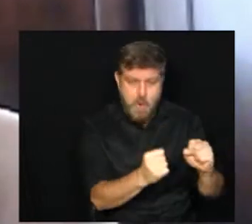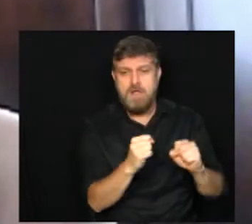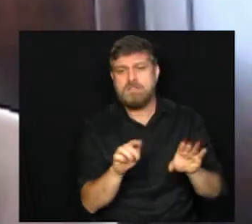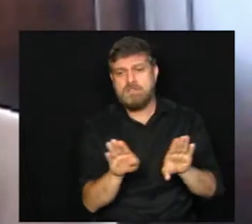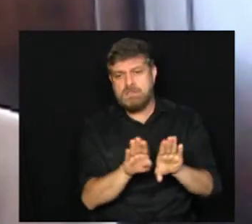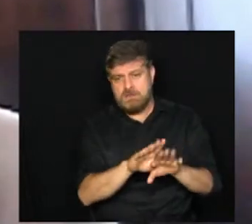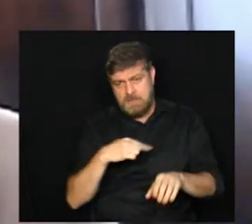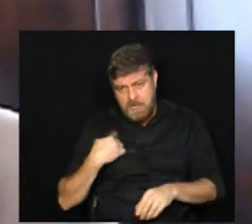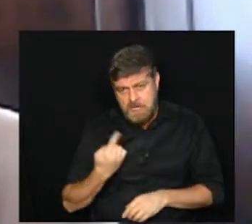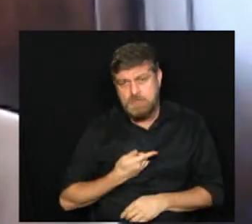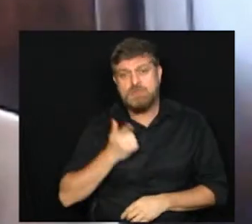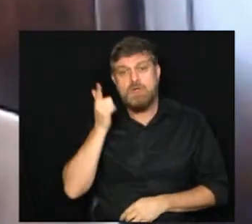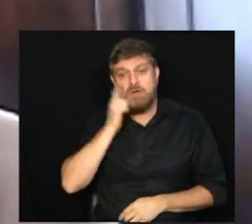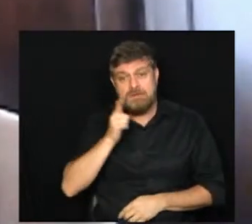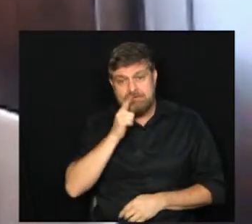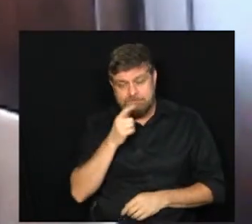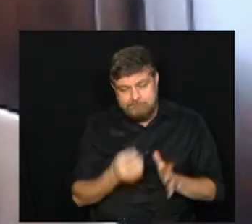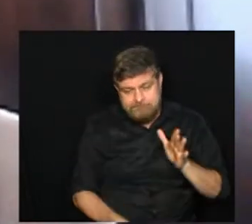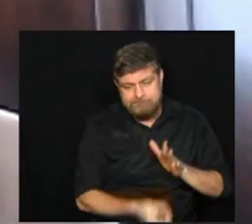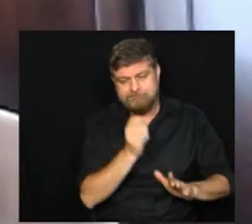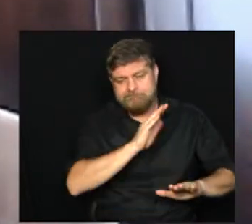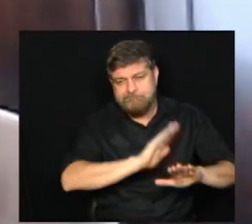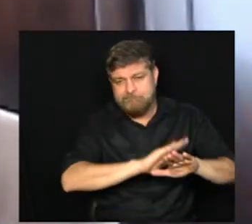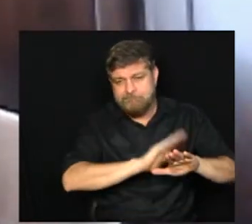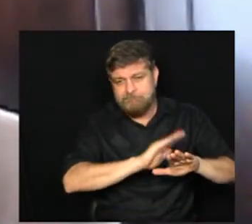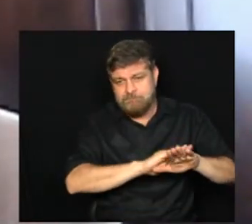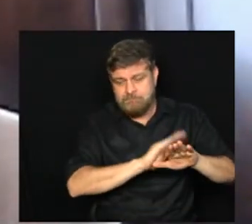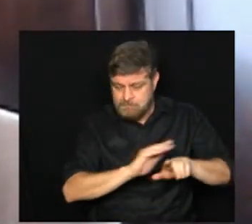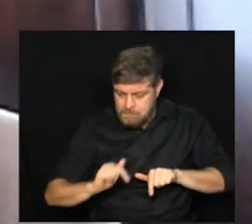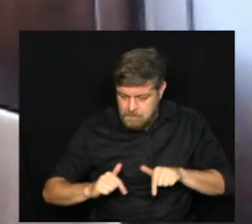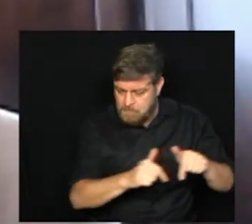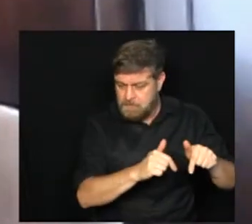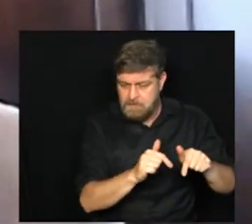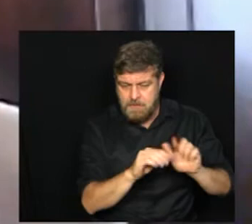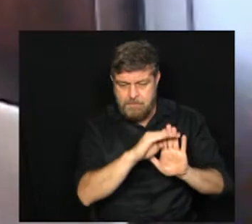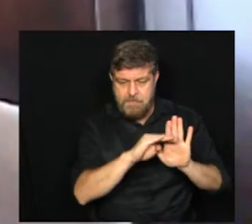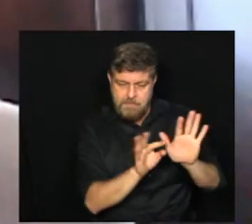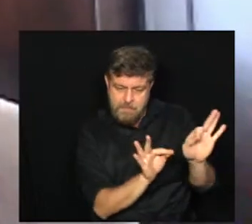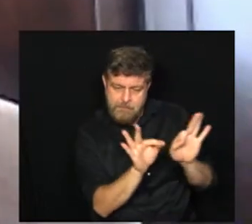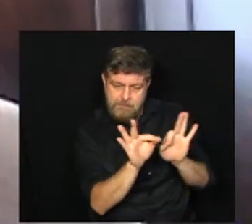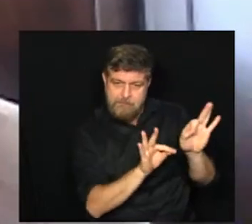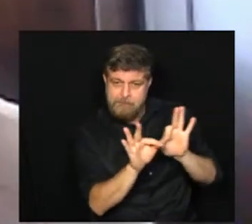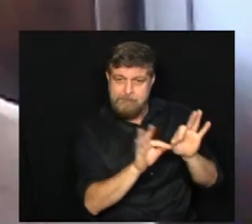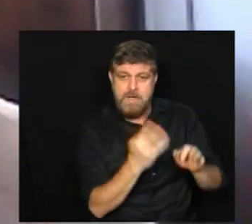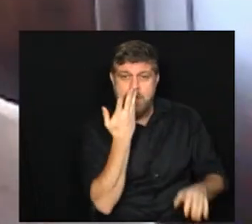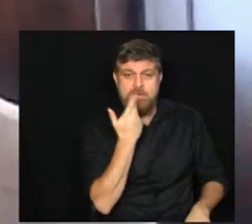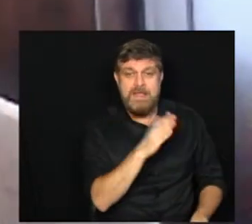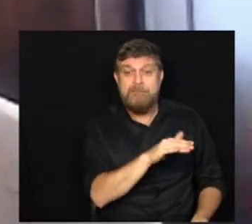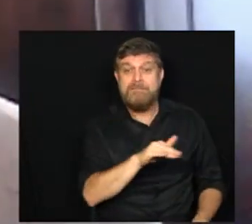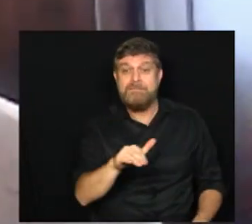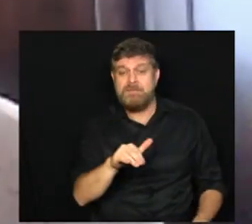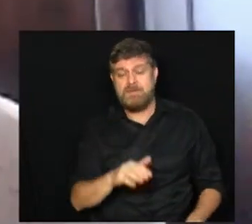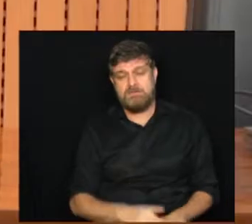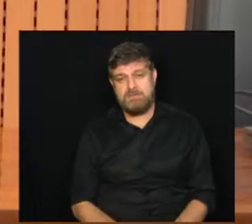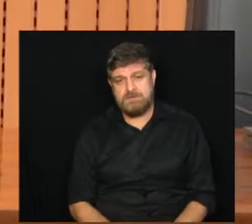tem trazido também para as questões de planejamento e do plano pela primeira infância. Obrigada.